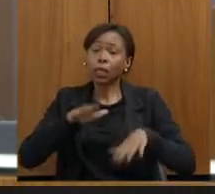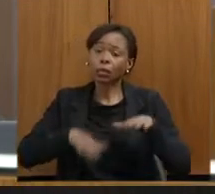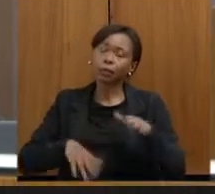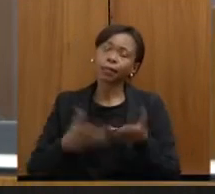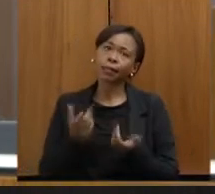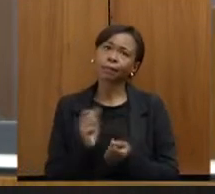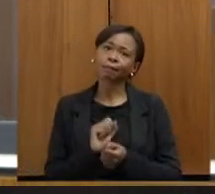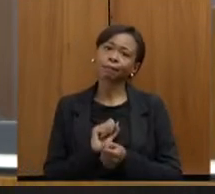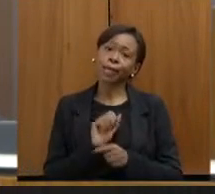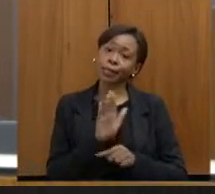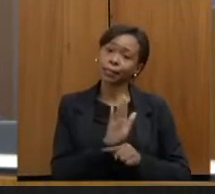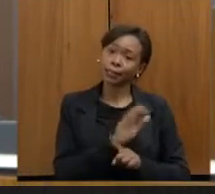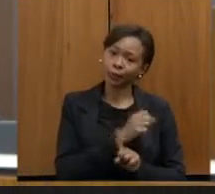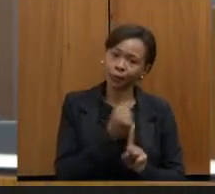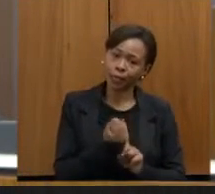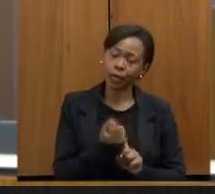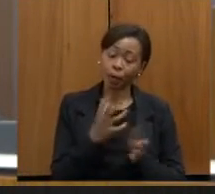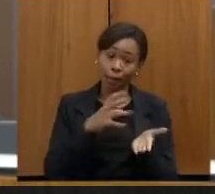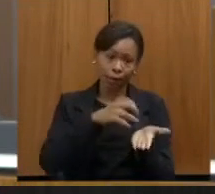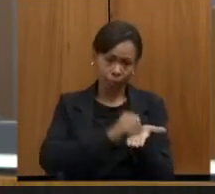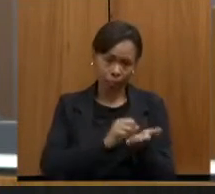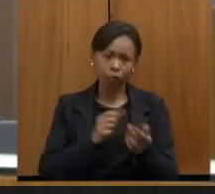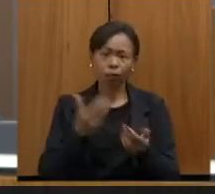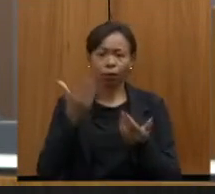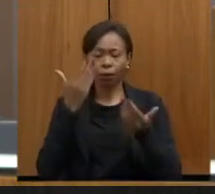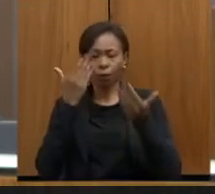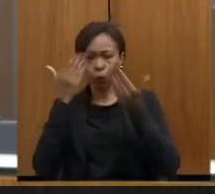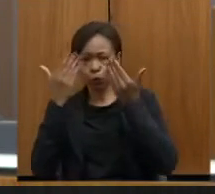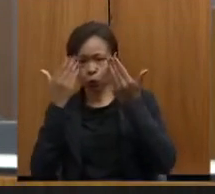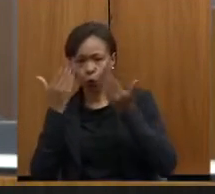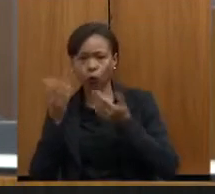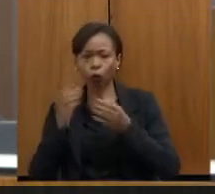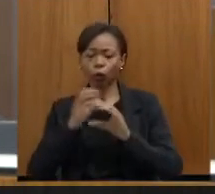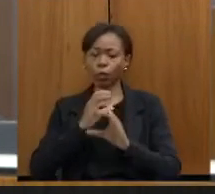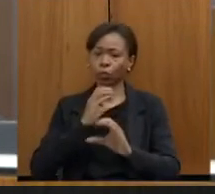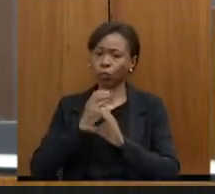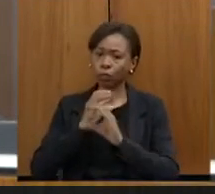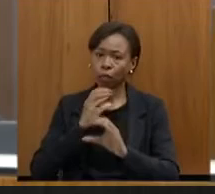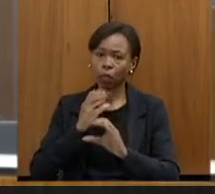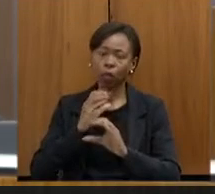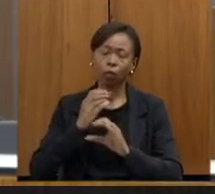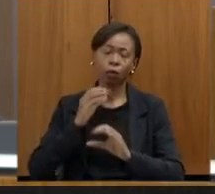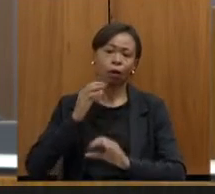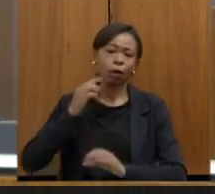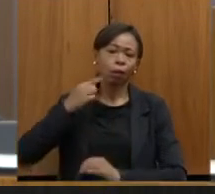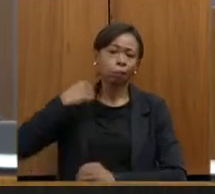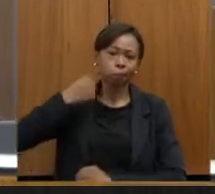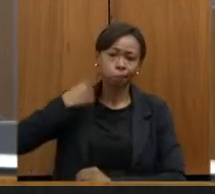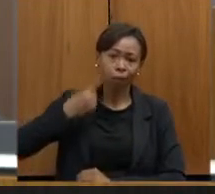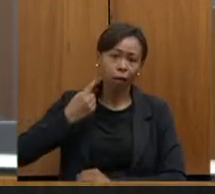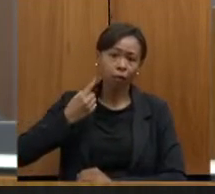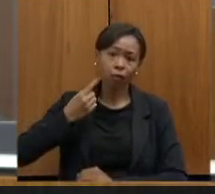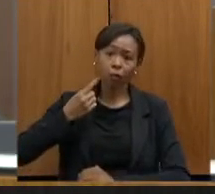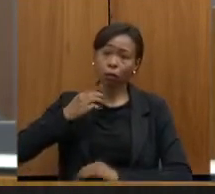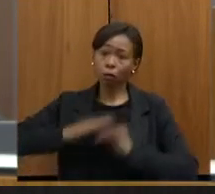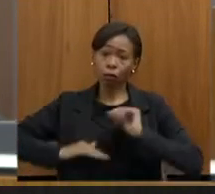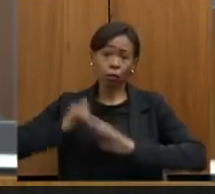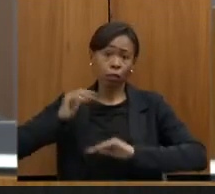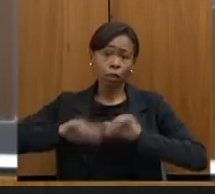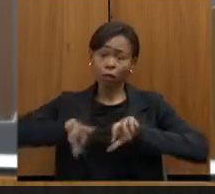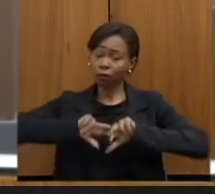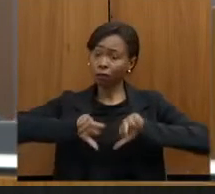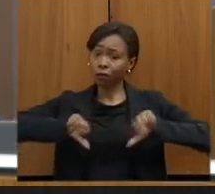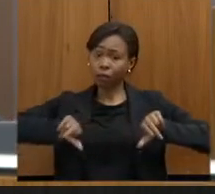o cadastro, psicólogos, engenheiros, agrimensores, advogados, a presença do